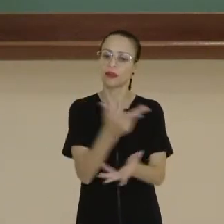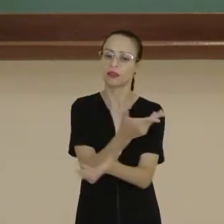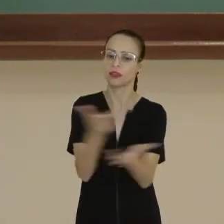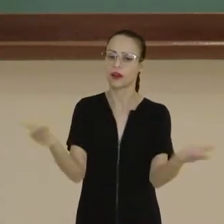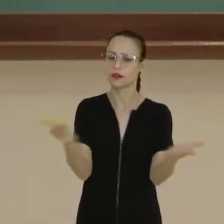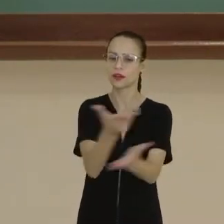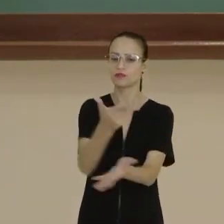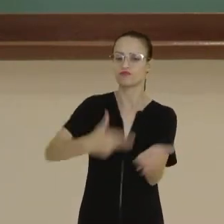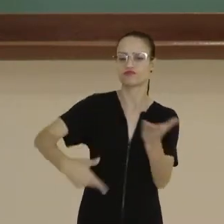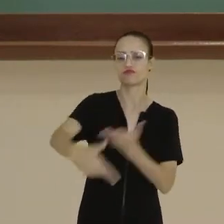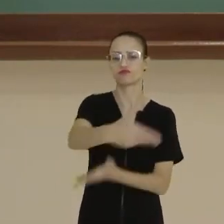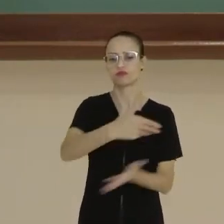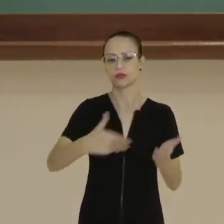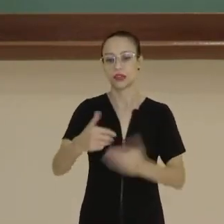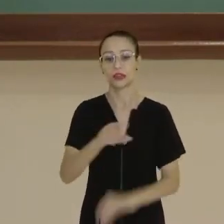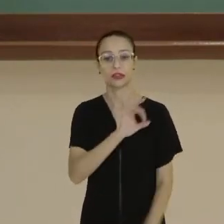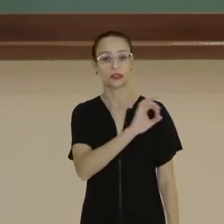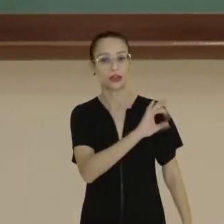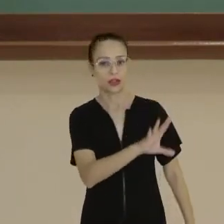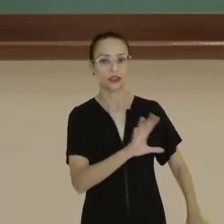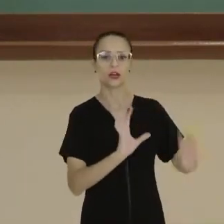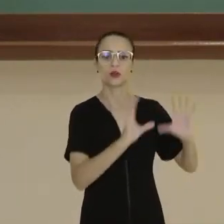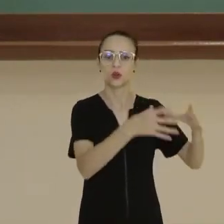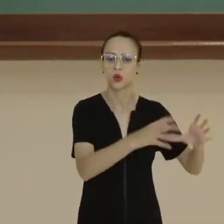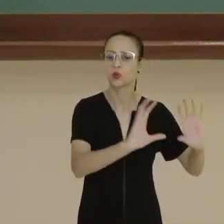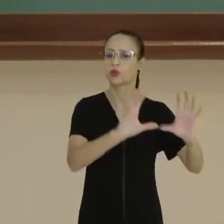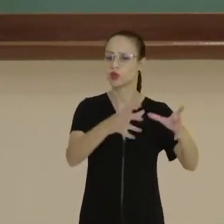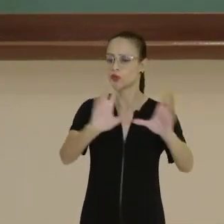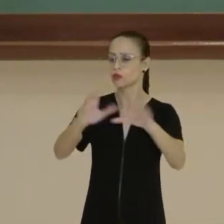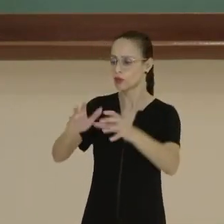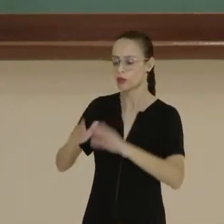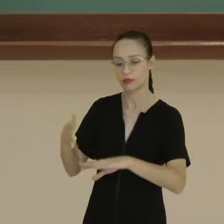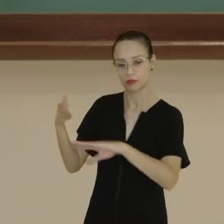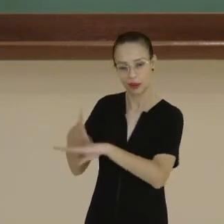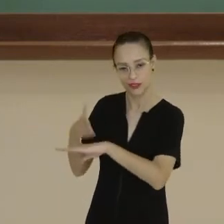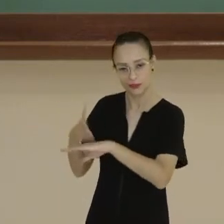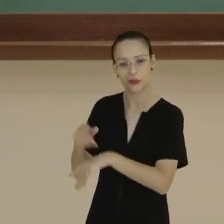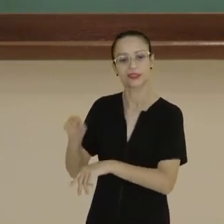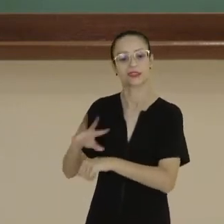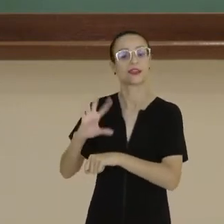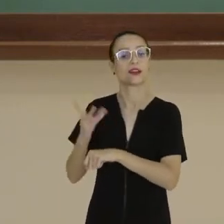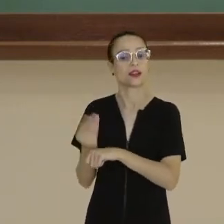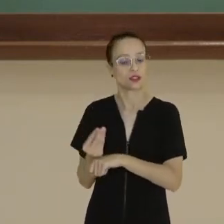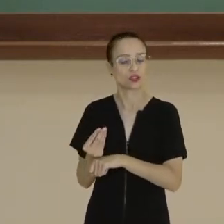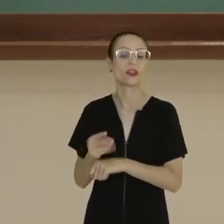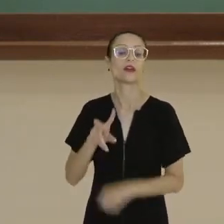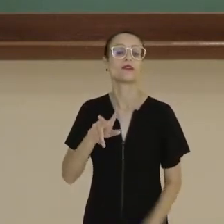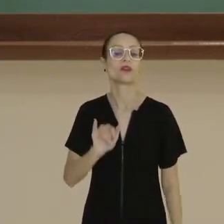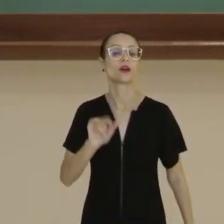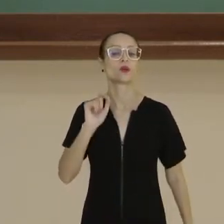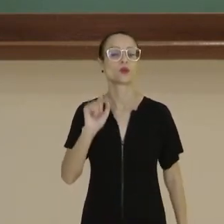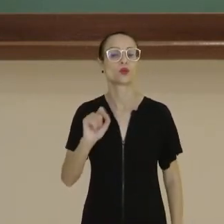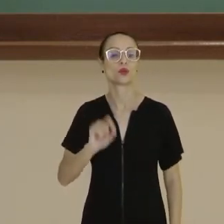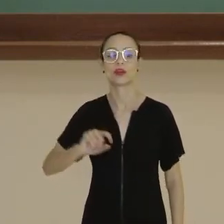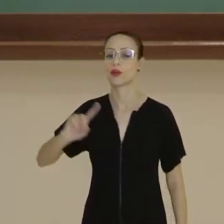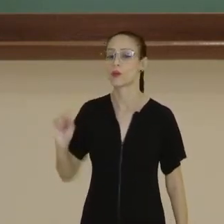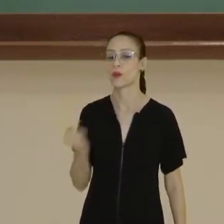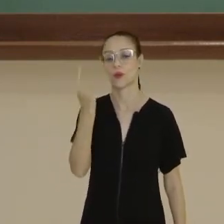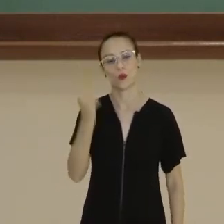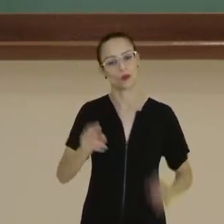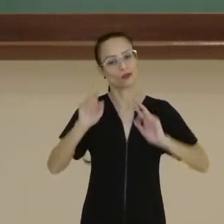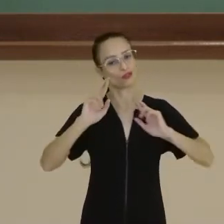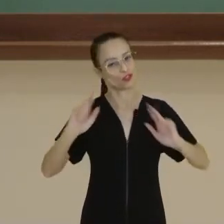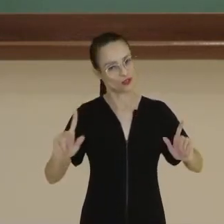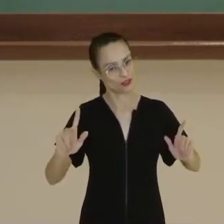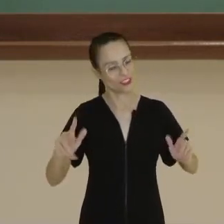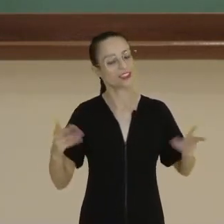né? E que cada público, quando for participar daquela obra, se relacionar com aquela obra, vai ser uma obra única, diferente